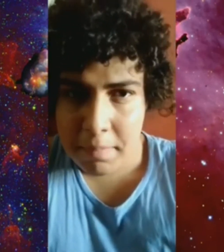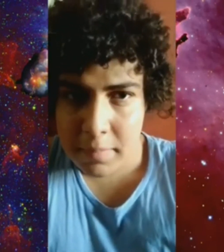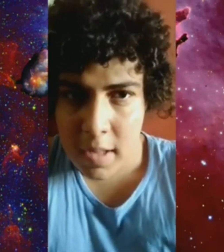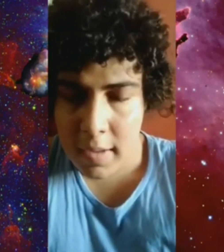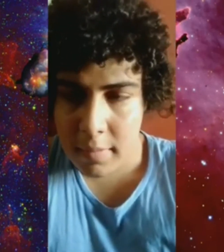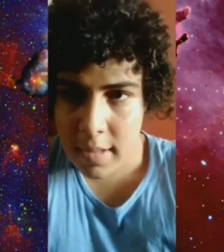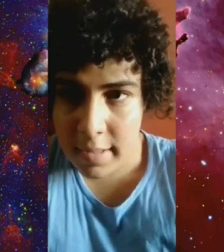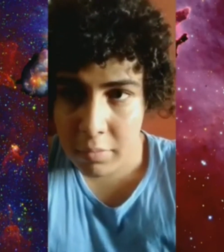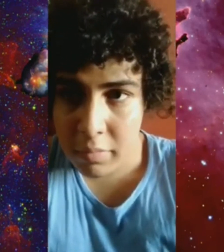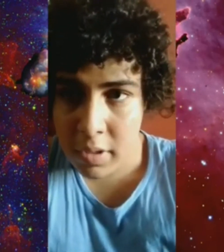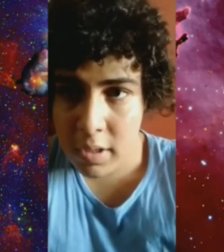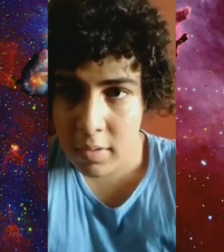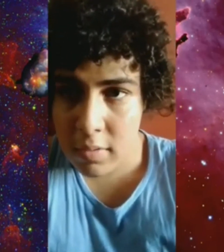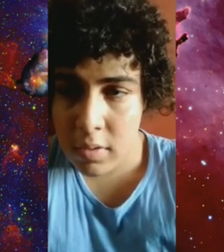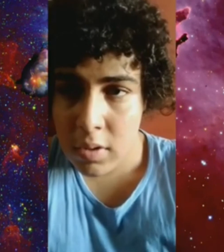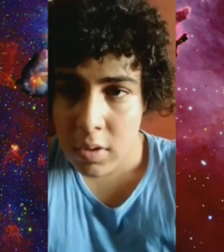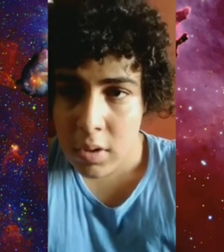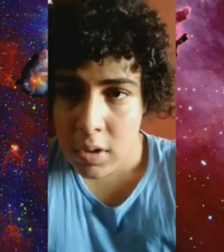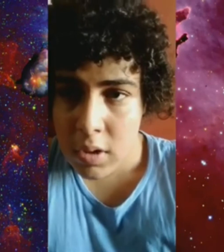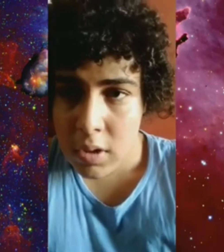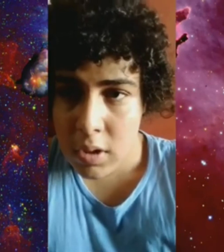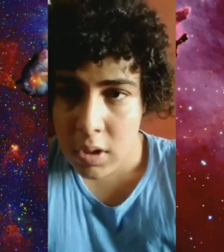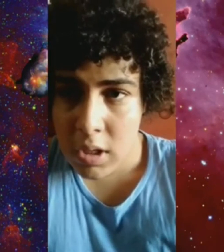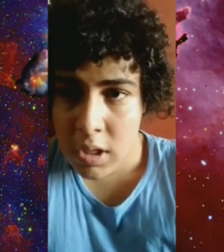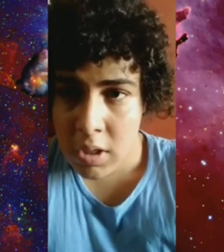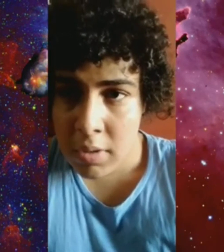desenhista, né? Que tá dentro de mim.